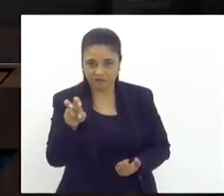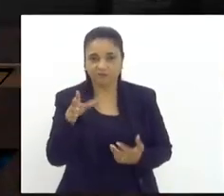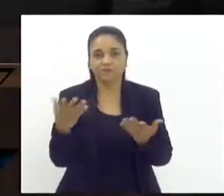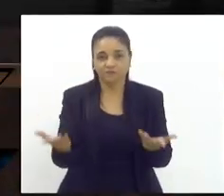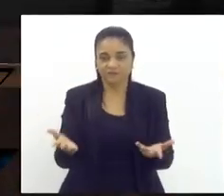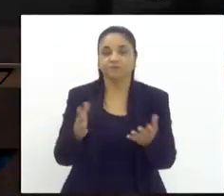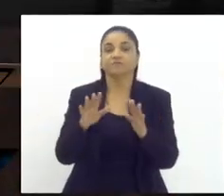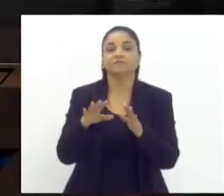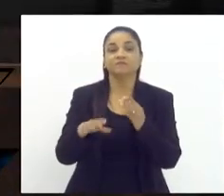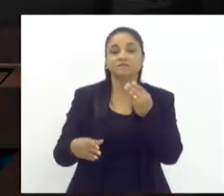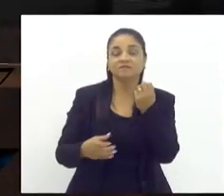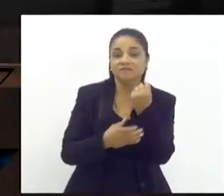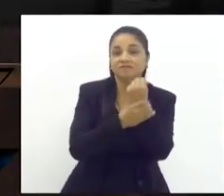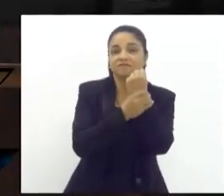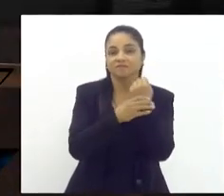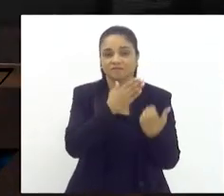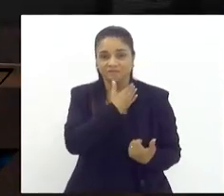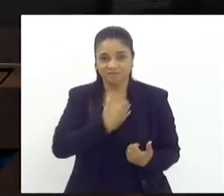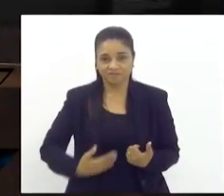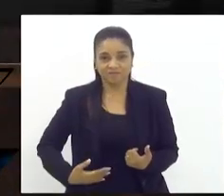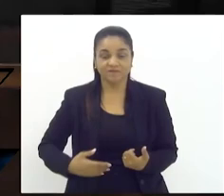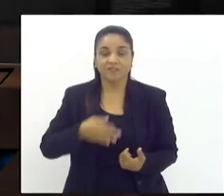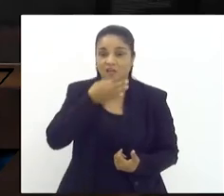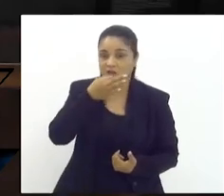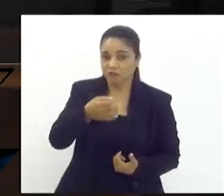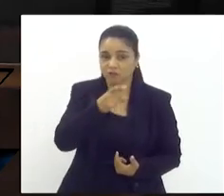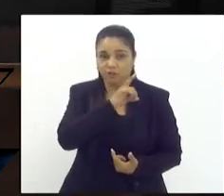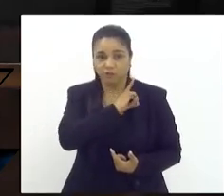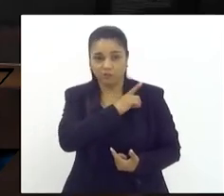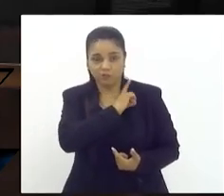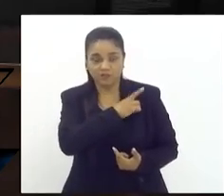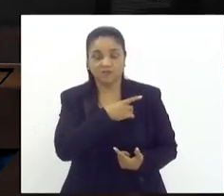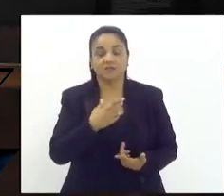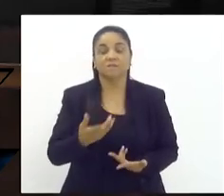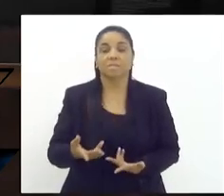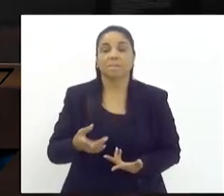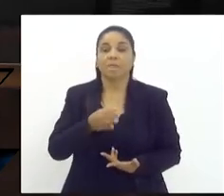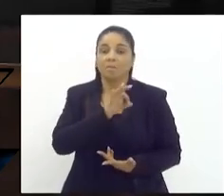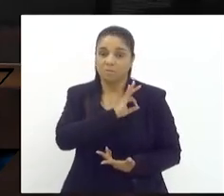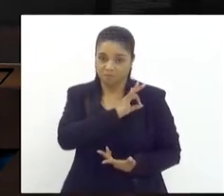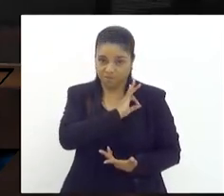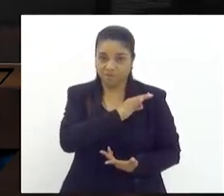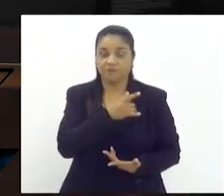comissão de Segurança Pública assuntos de polícia deputado Carlinhos BNH